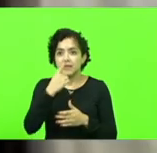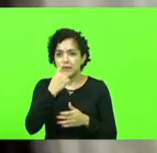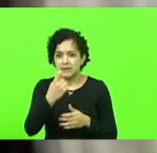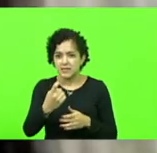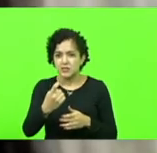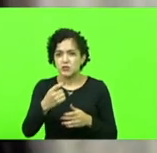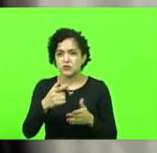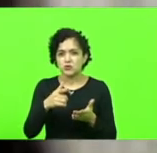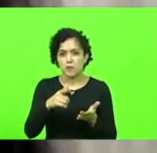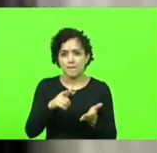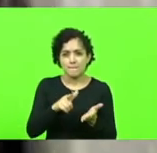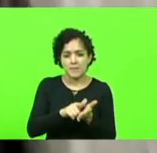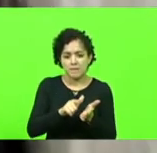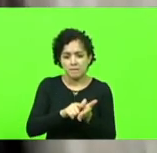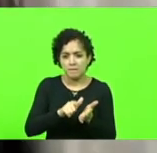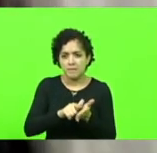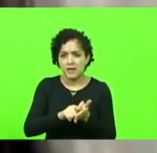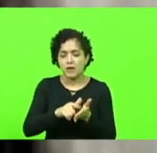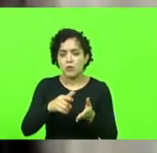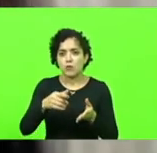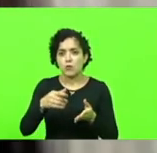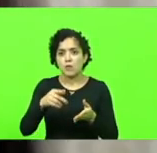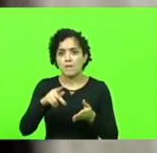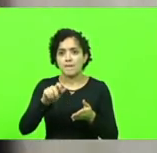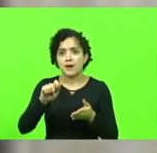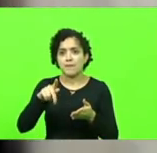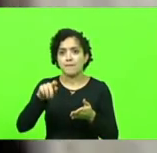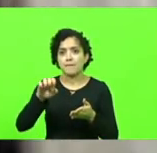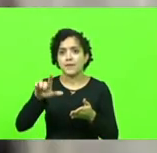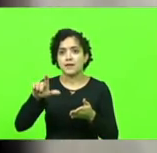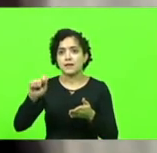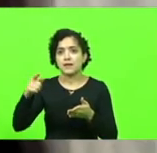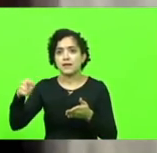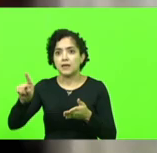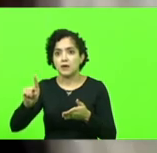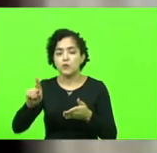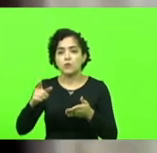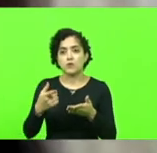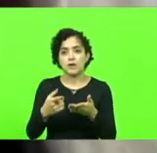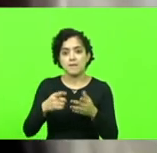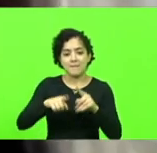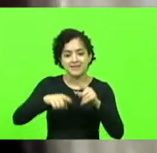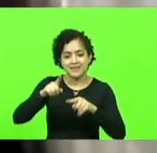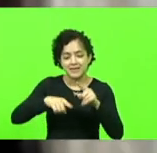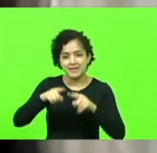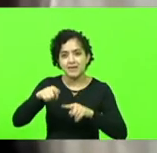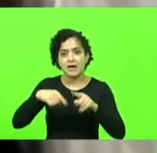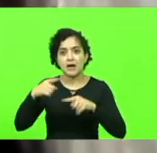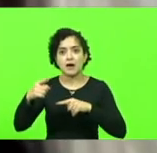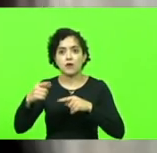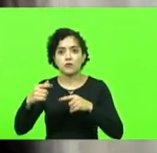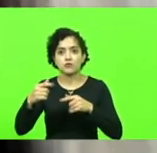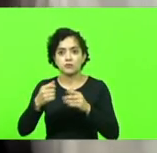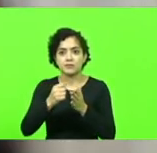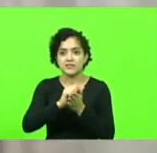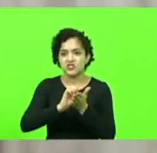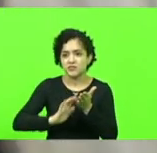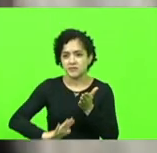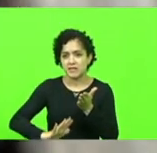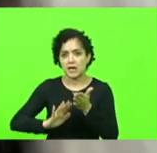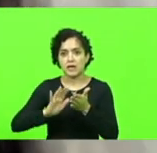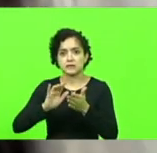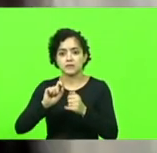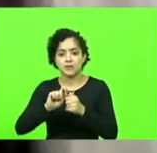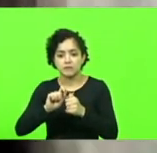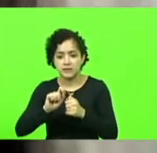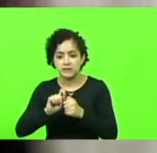papelão para fazer recursos terapêuticos para poder trabalhar com as crianças nas salas de atendimento. Então, eu acho